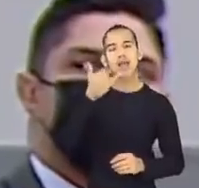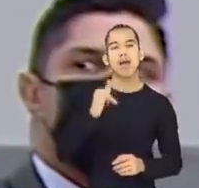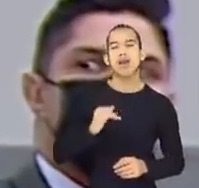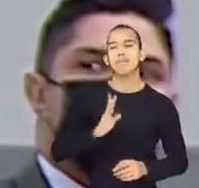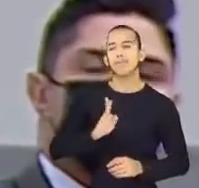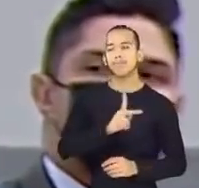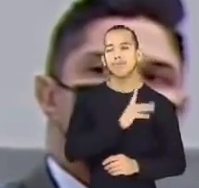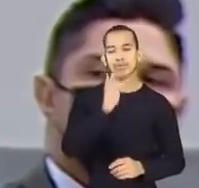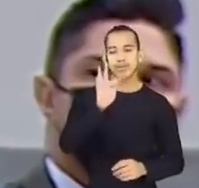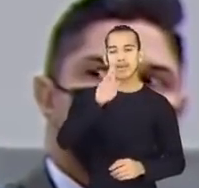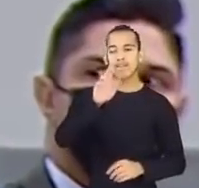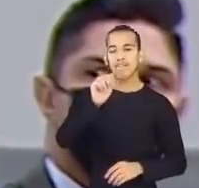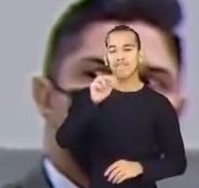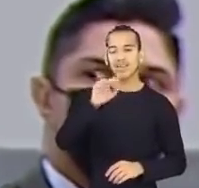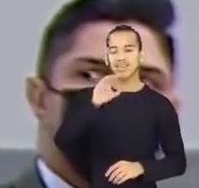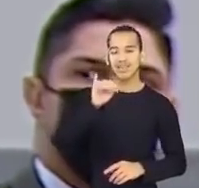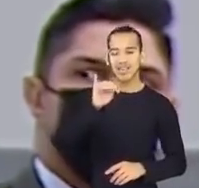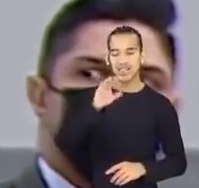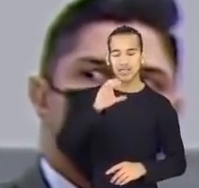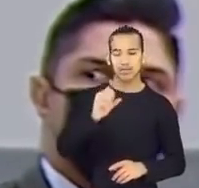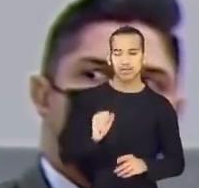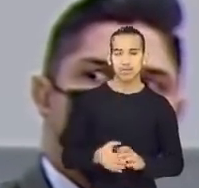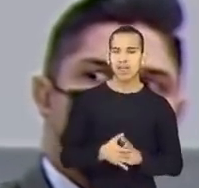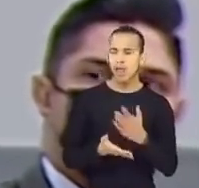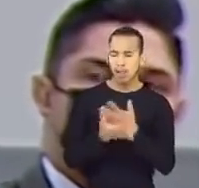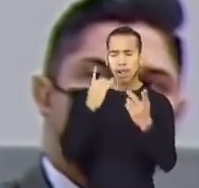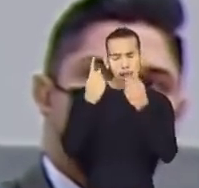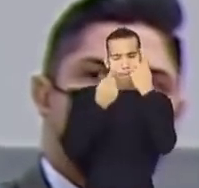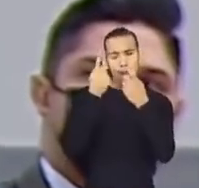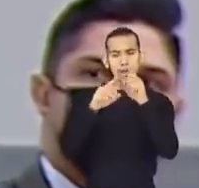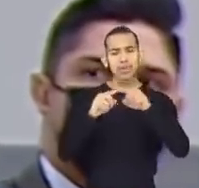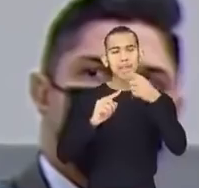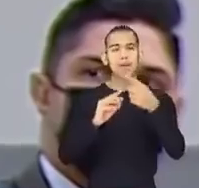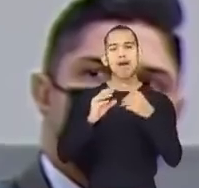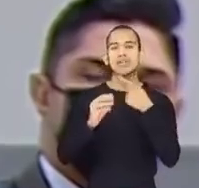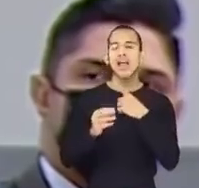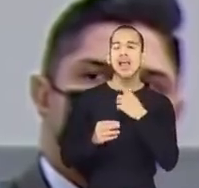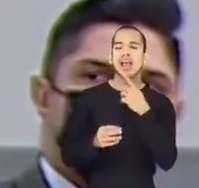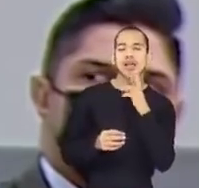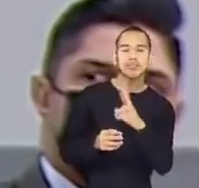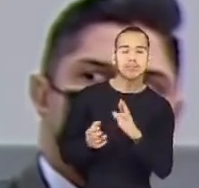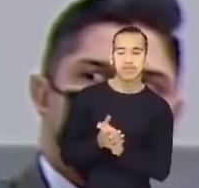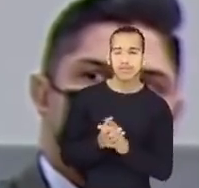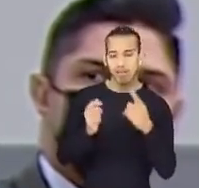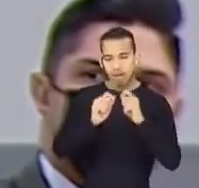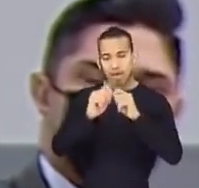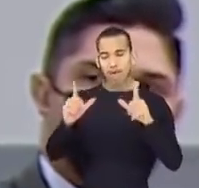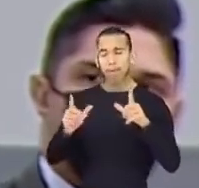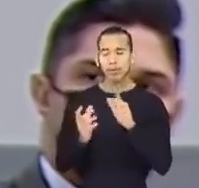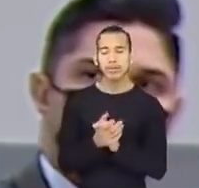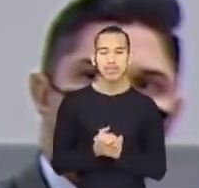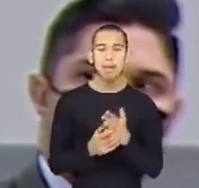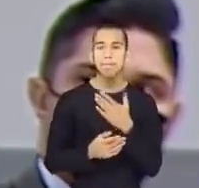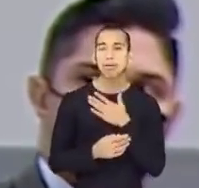Francisco, e ele me mandou o áudio. Ele ficou meio preocupado, depois ele mandou, vamos ver se ele responde. Aí eu abri o áudio da senhorinha e falei: